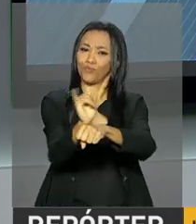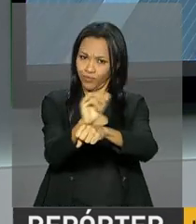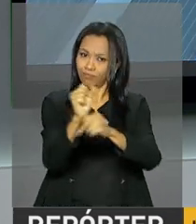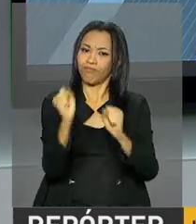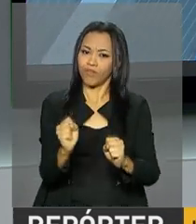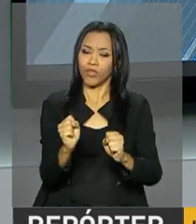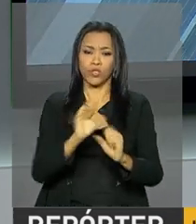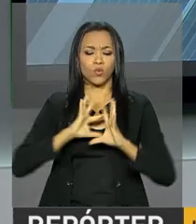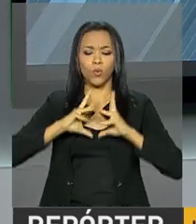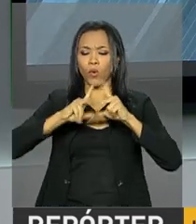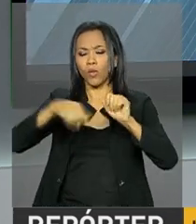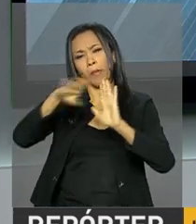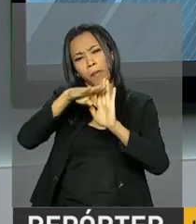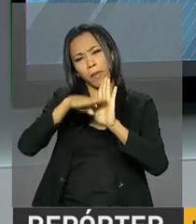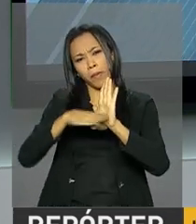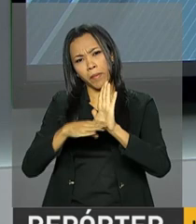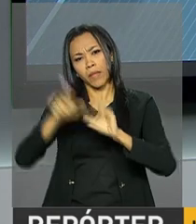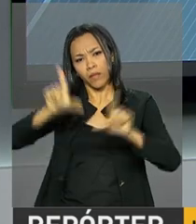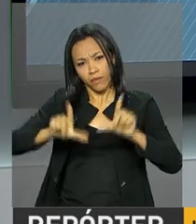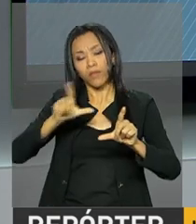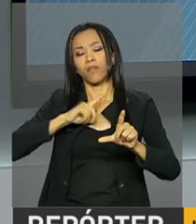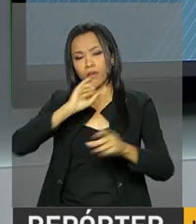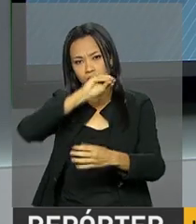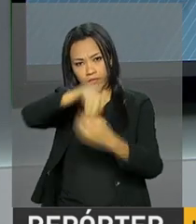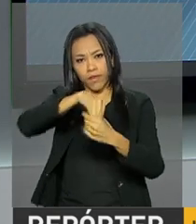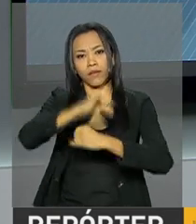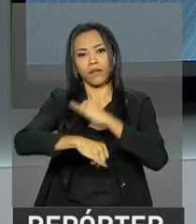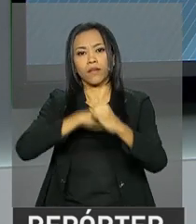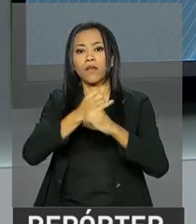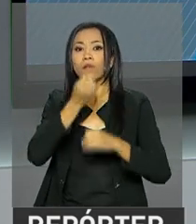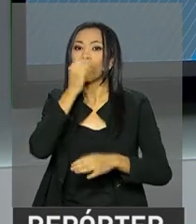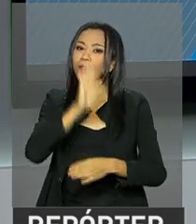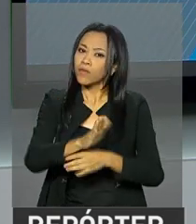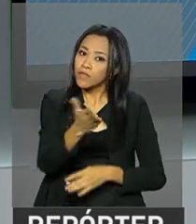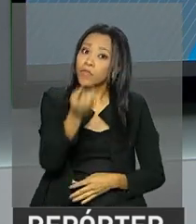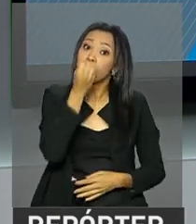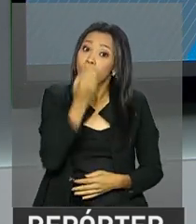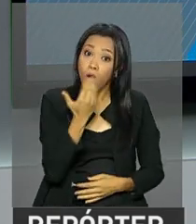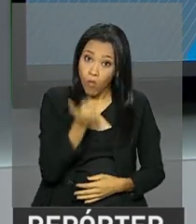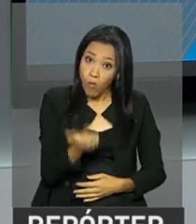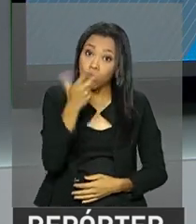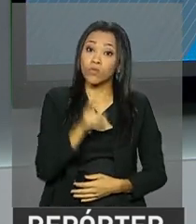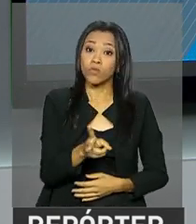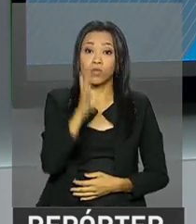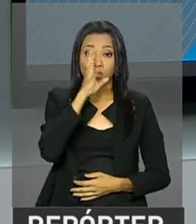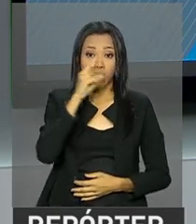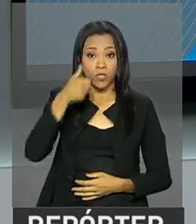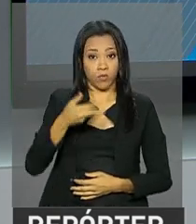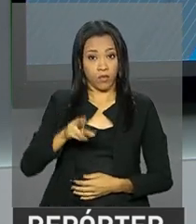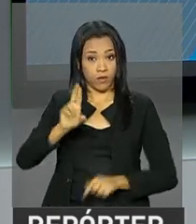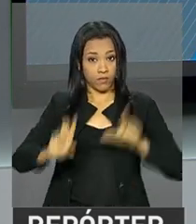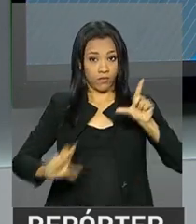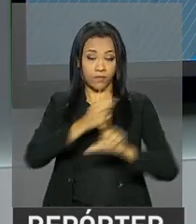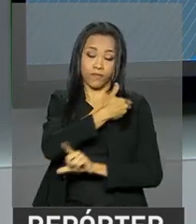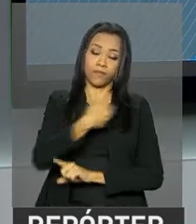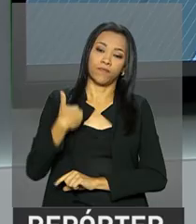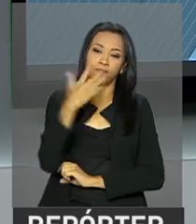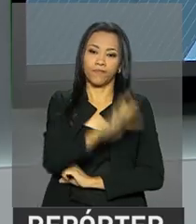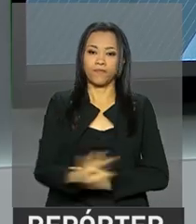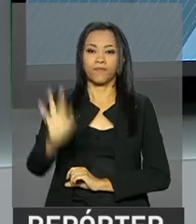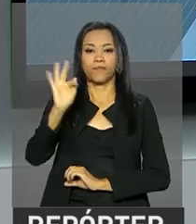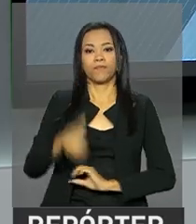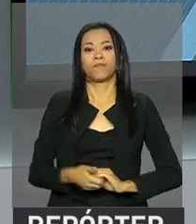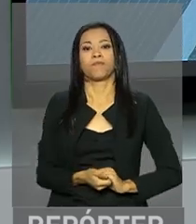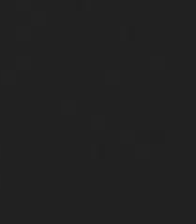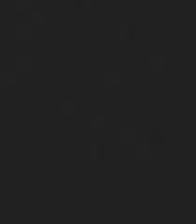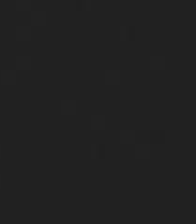YouTube. Toda a nossa programação também está na internet. Uma boa tarde para você, um bom almoço. Continue com a gente aqui na NBR, a TV do governo